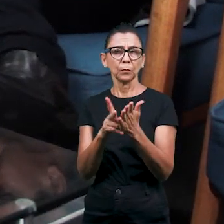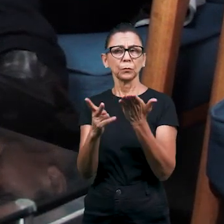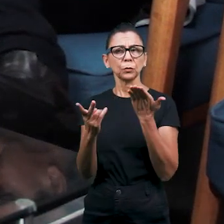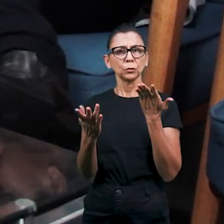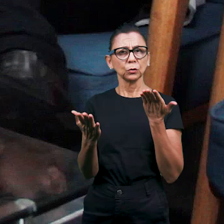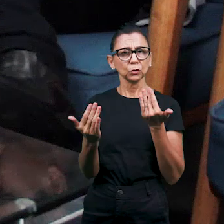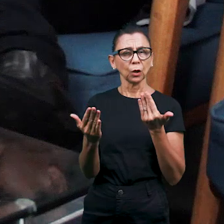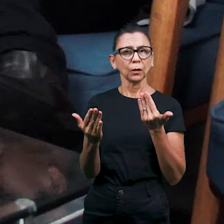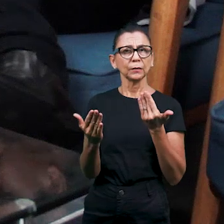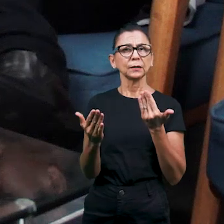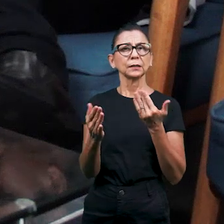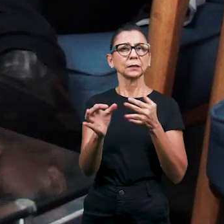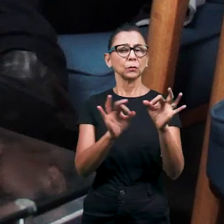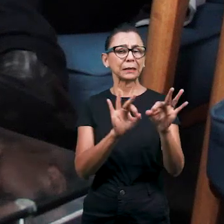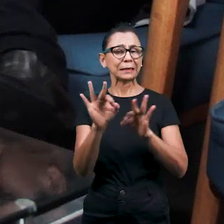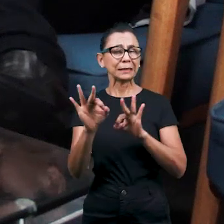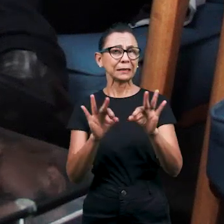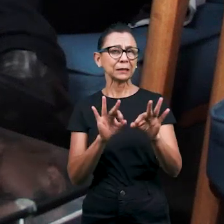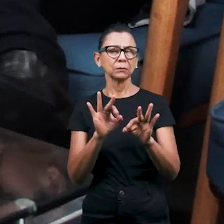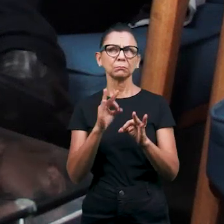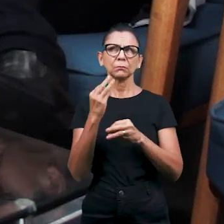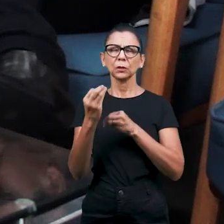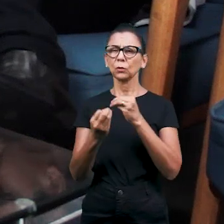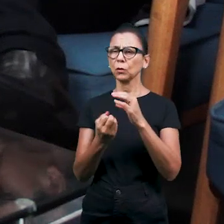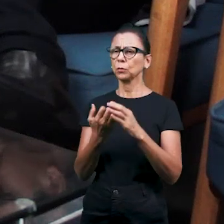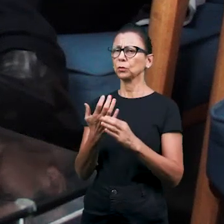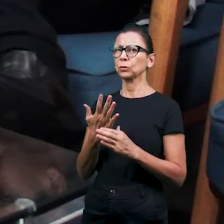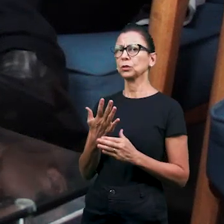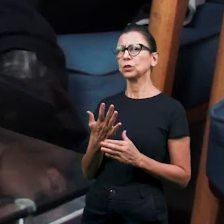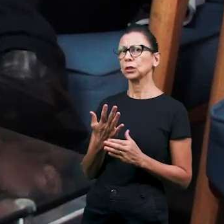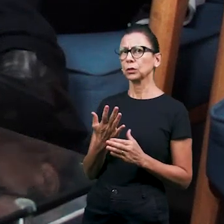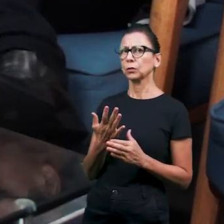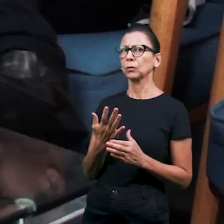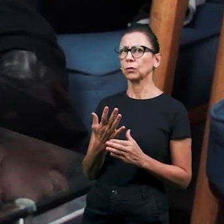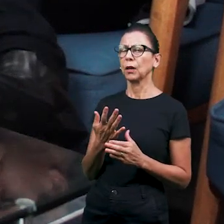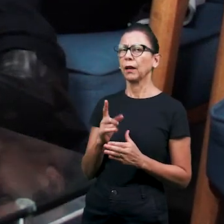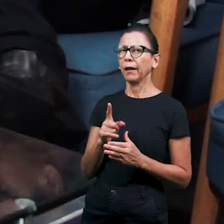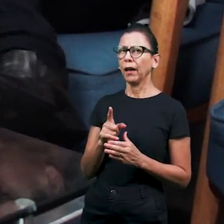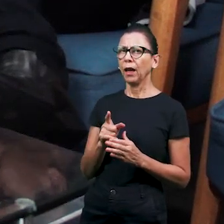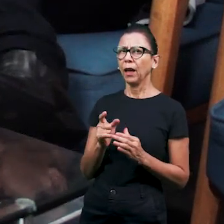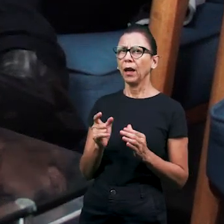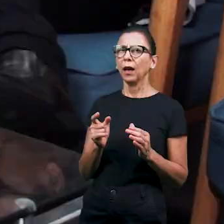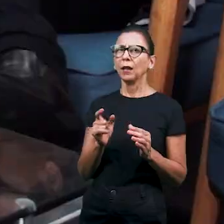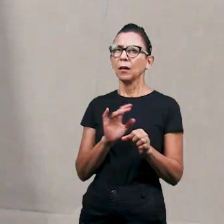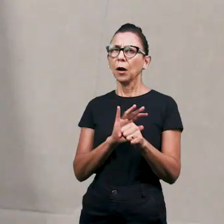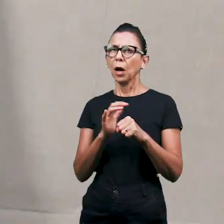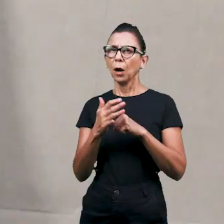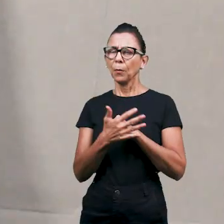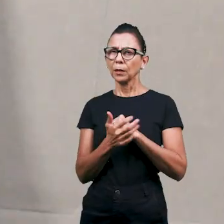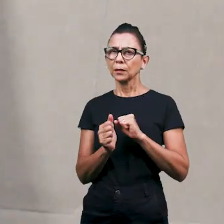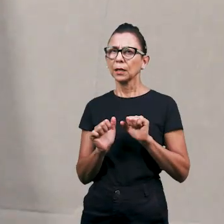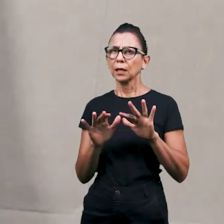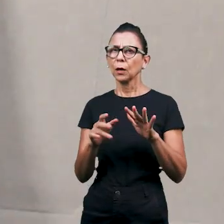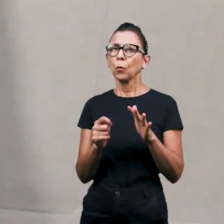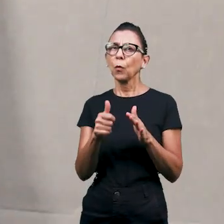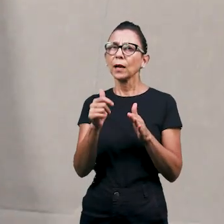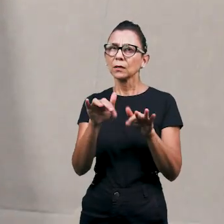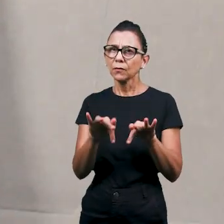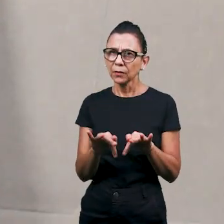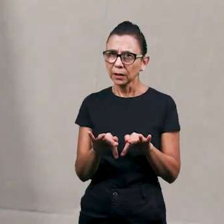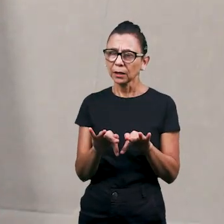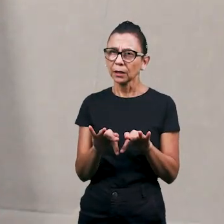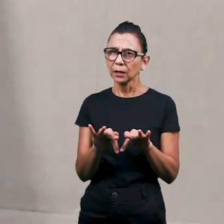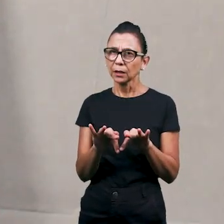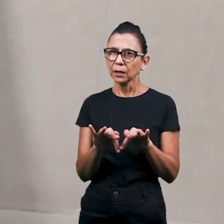pertinente. Como é que surgiu o trabalho? Ele é um trabalho que surge pós-pandemia. Na verdade, a pandemia não acabou ainda, mas a pandemia